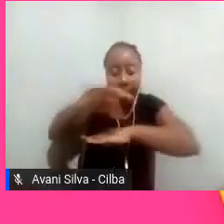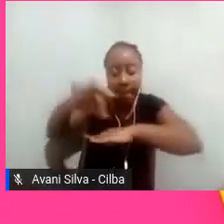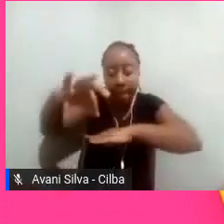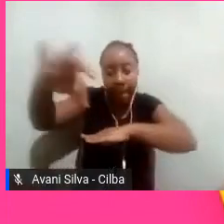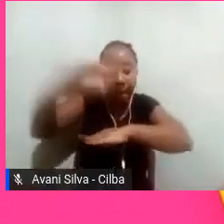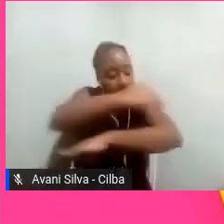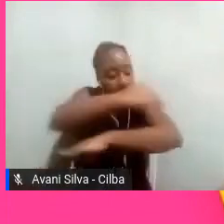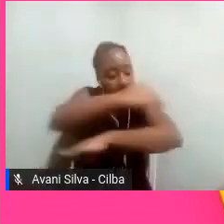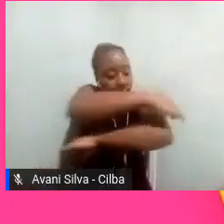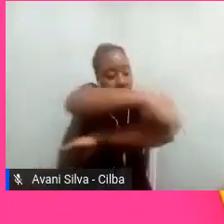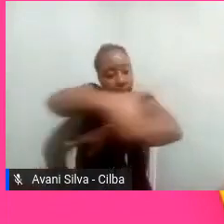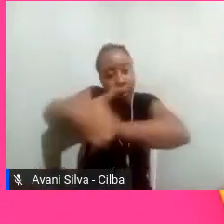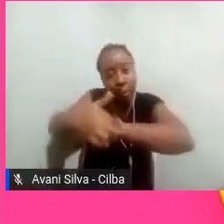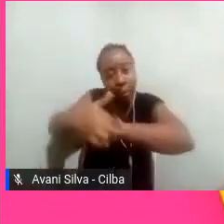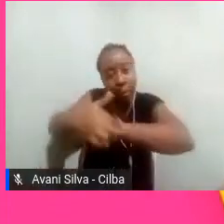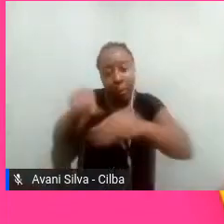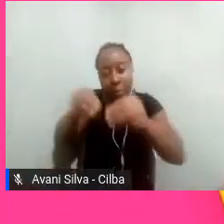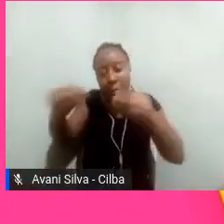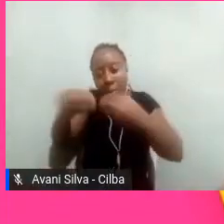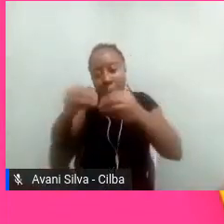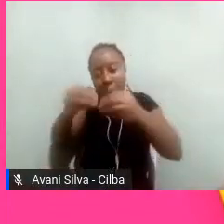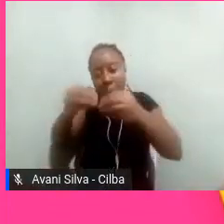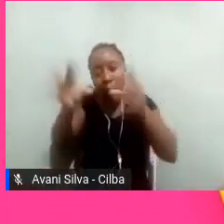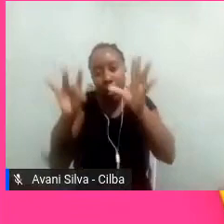cola também, tá? É bem tranquilo.